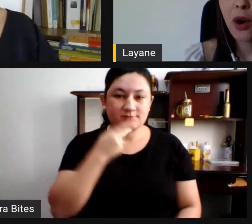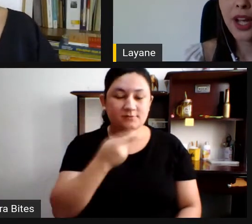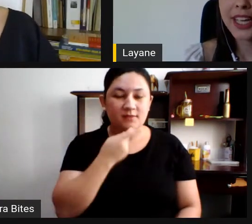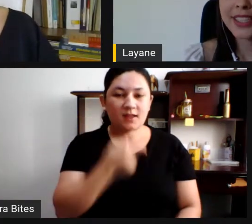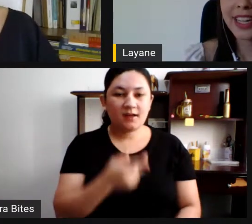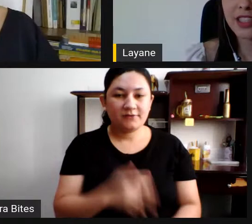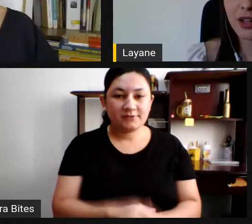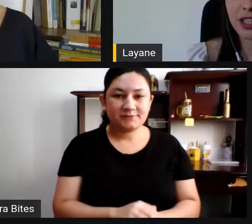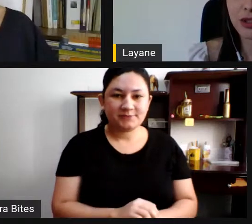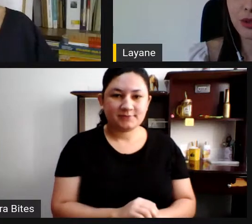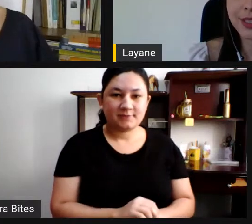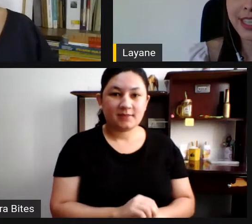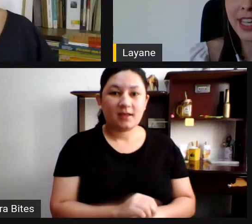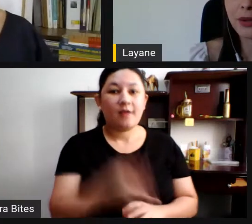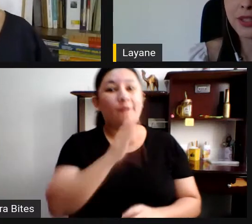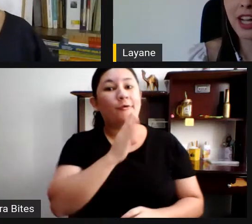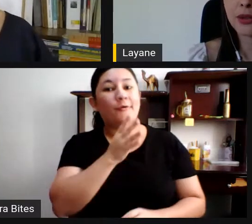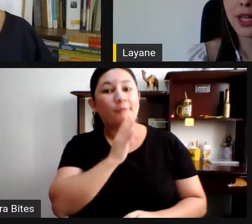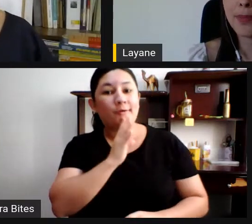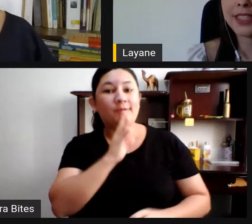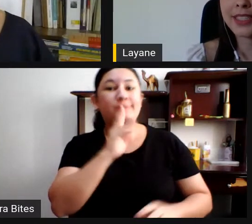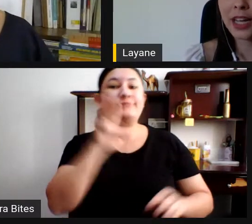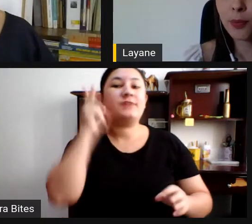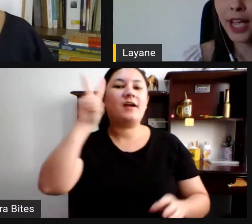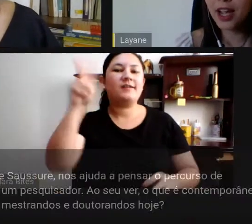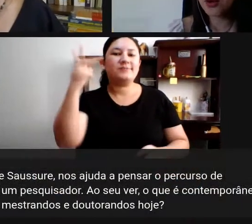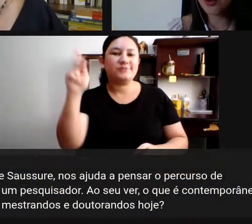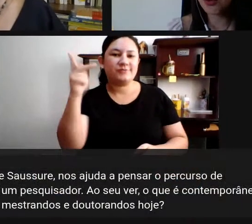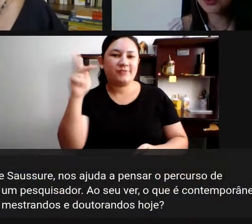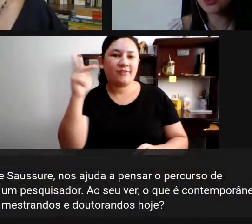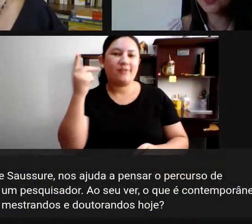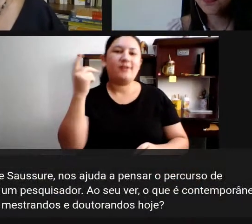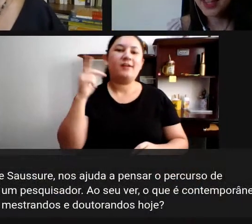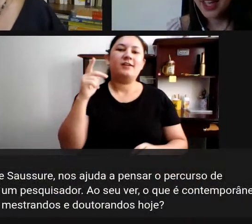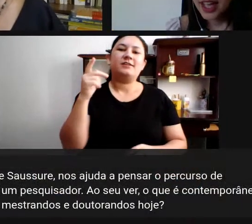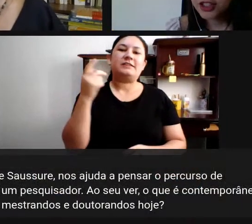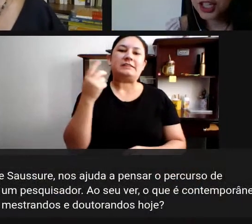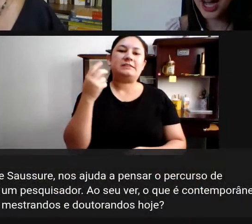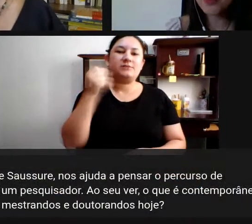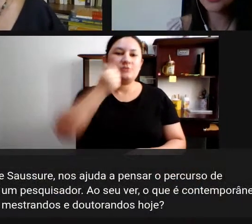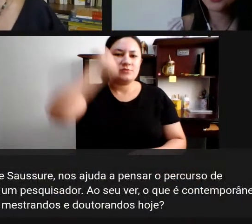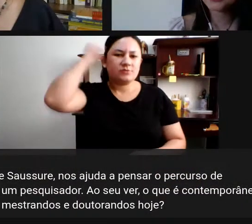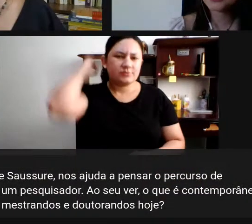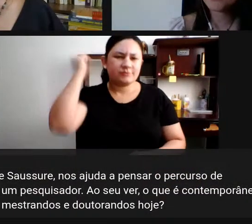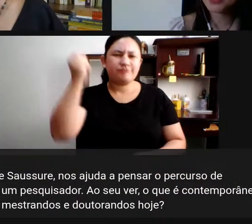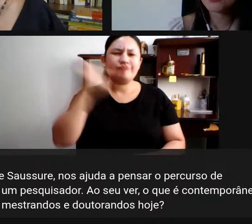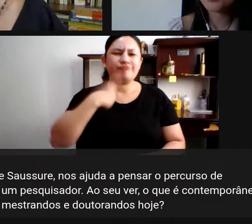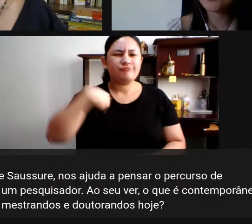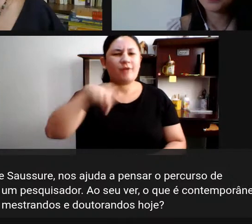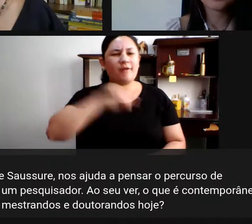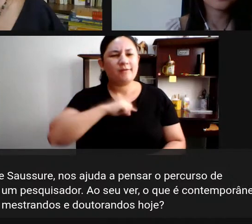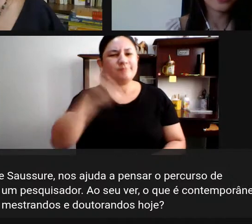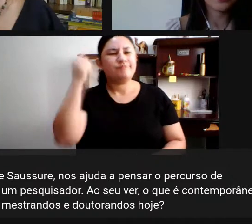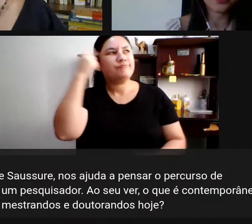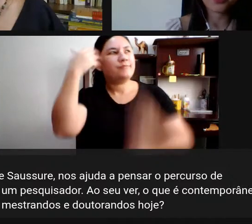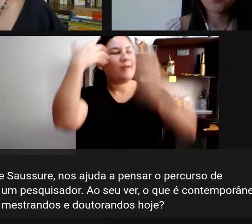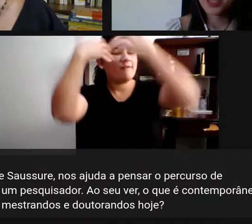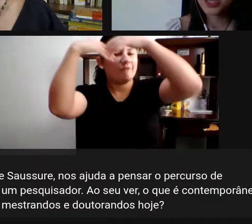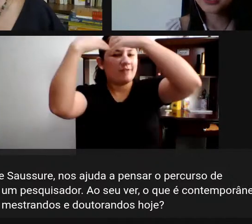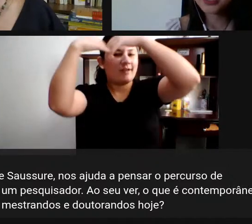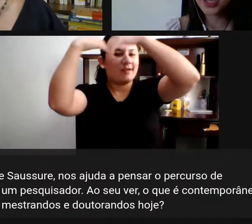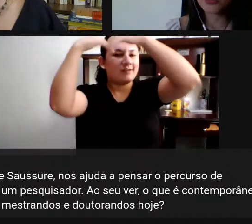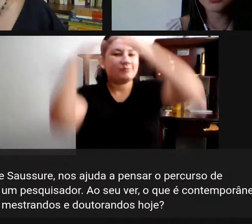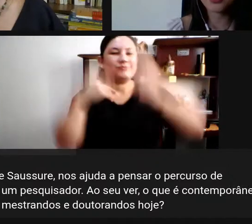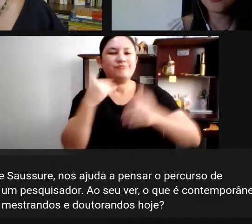conhecer a história de Saussure nos ajuda a pensar no percurso de amadurecimento de um pesquisador